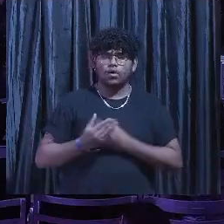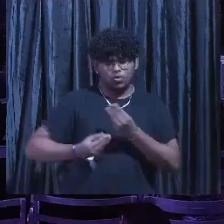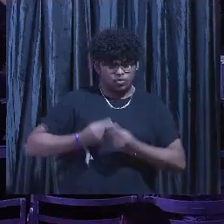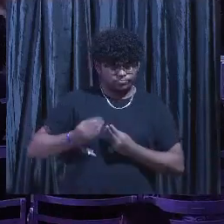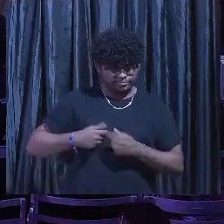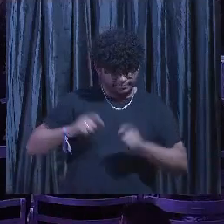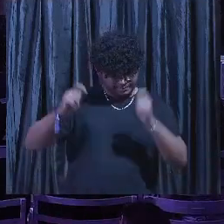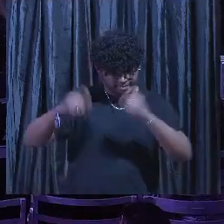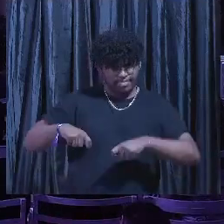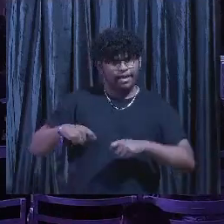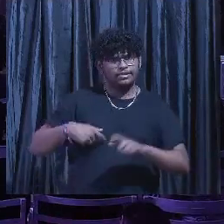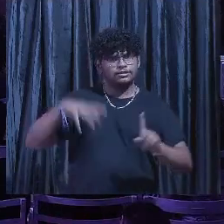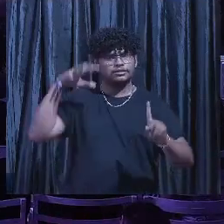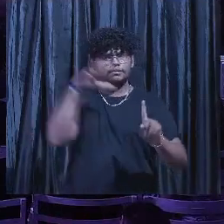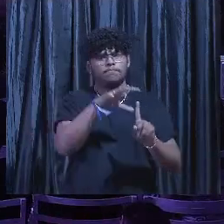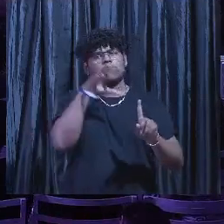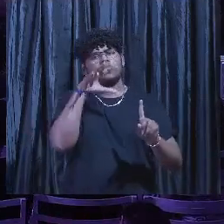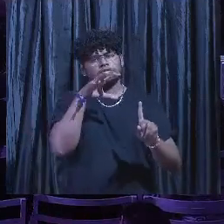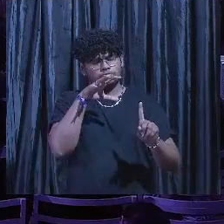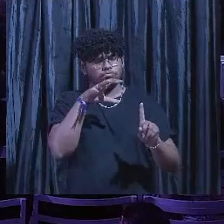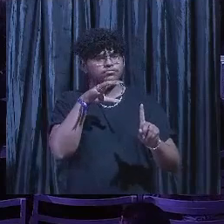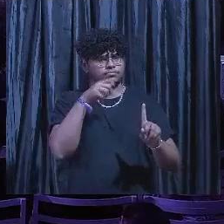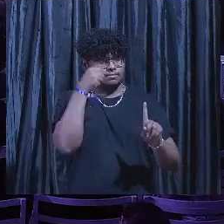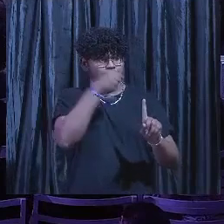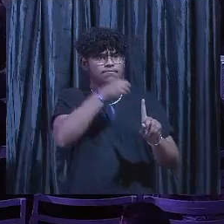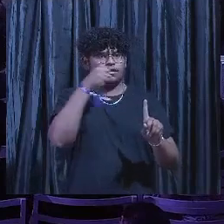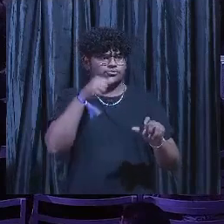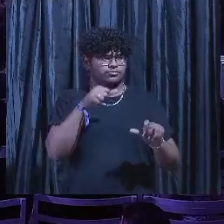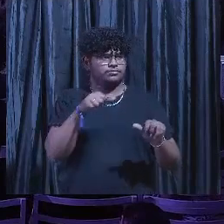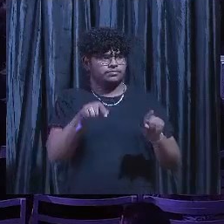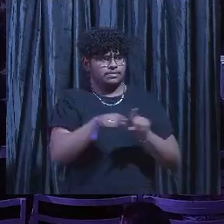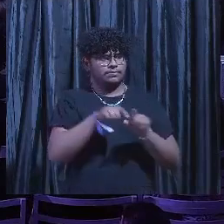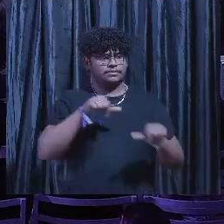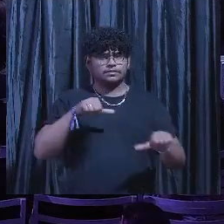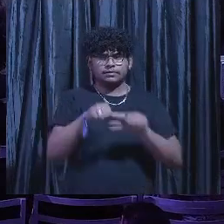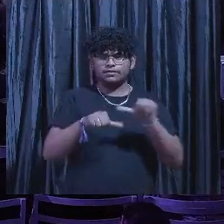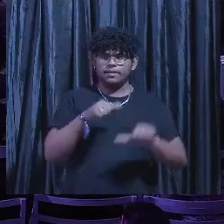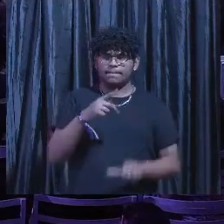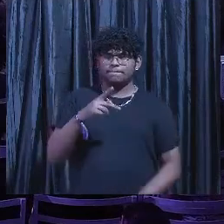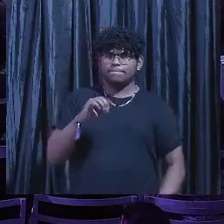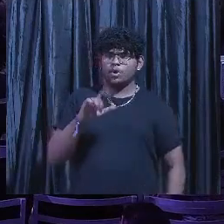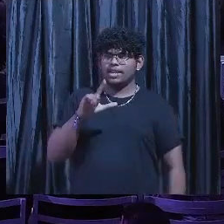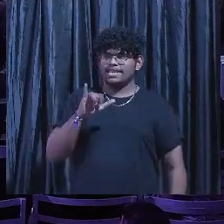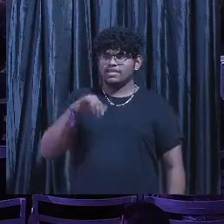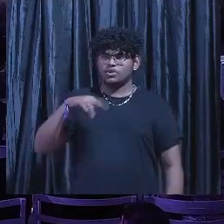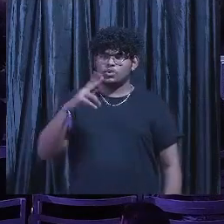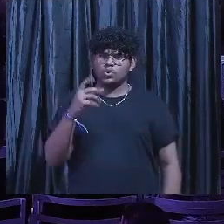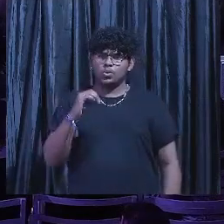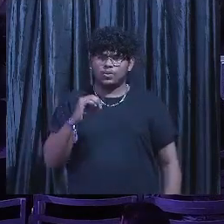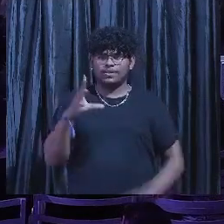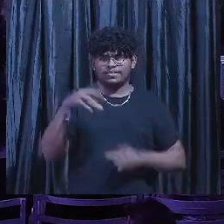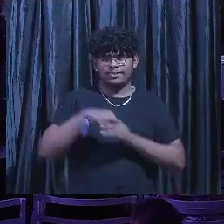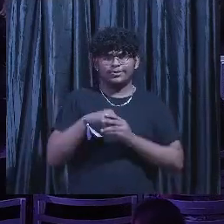de gerar impacto e transformadora. Então, vem para cá, Polinho, do Data Lab.